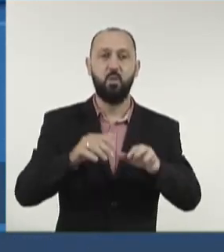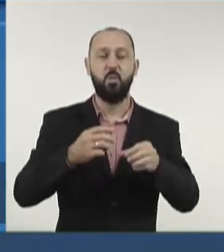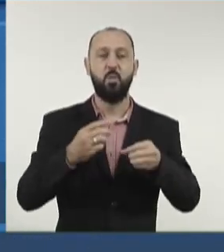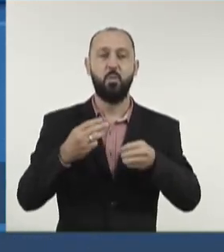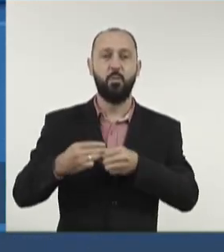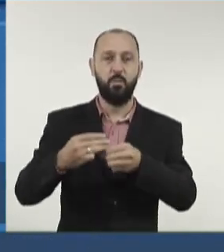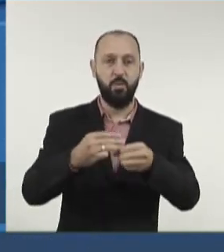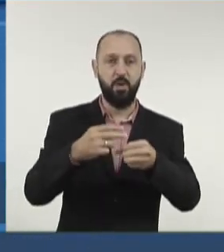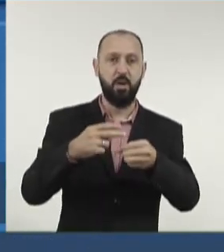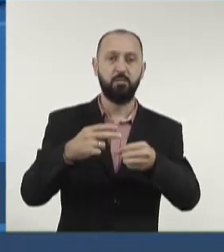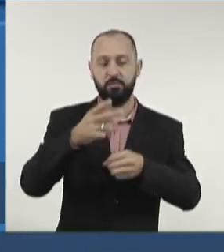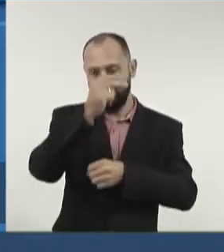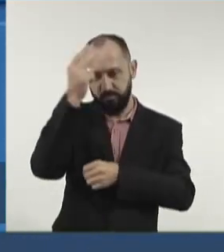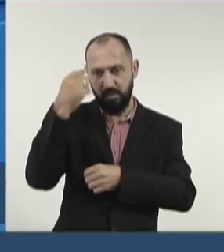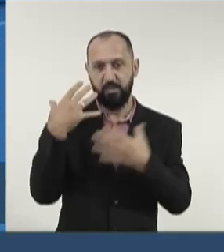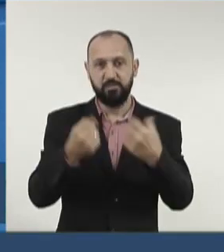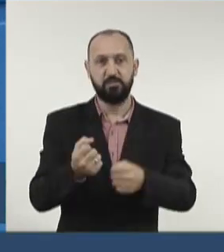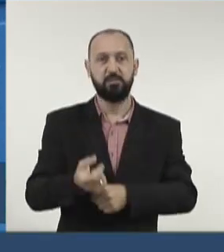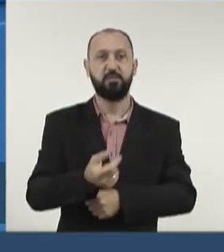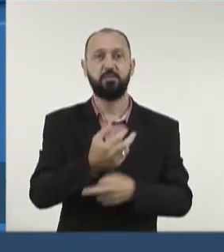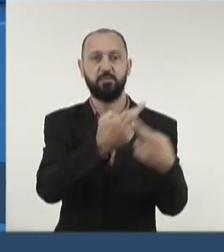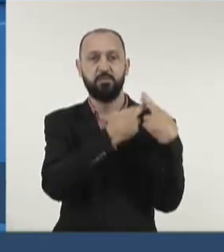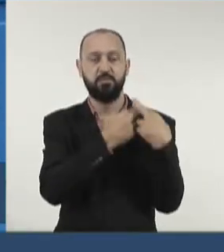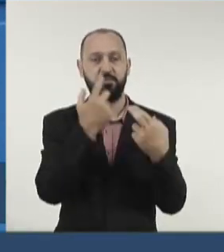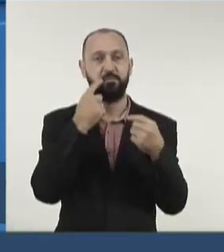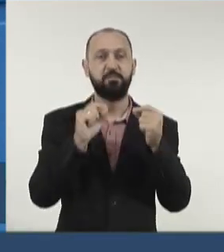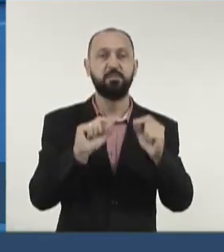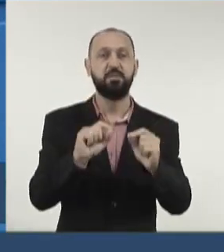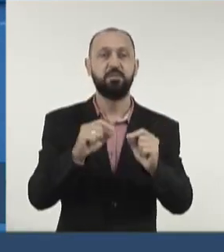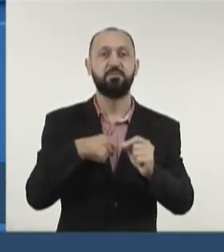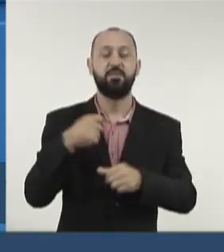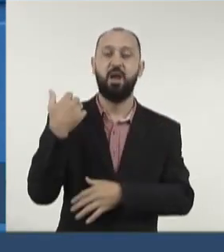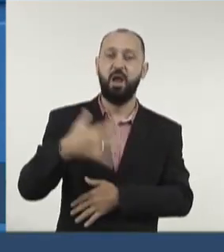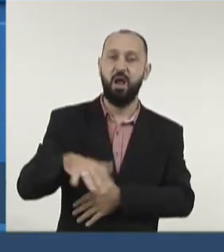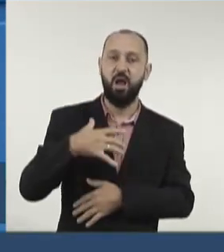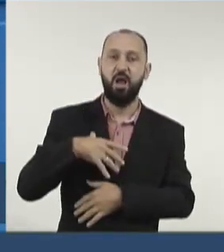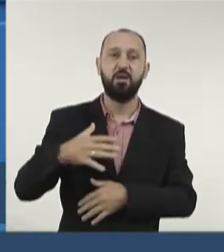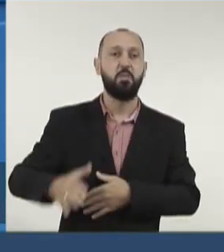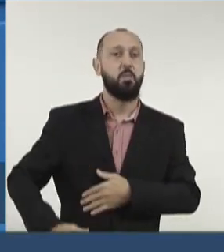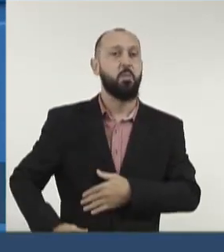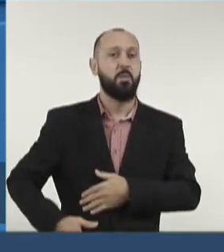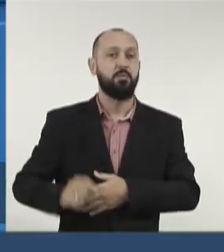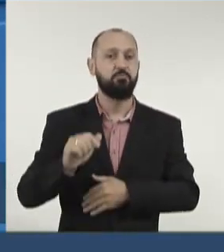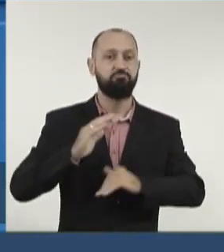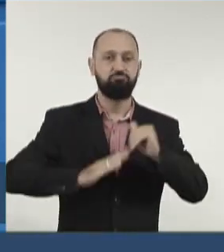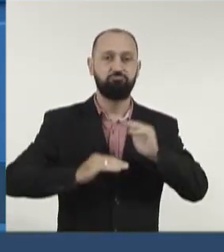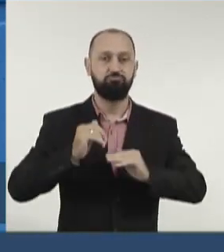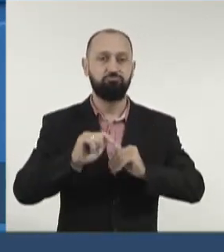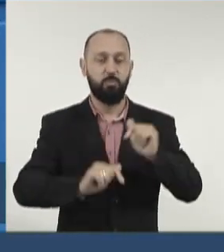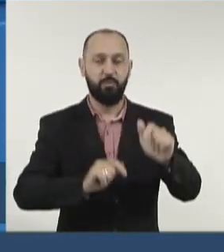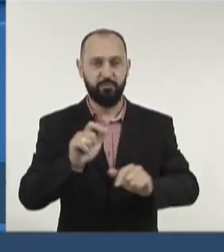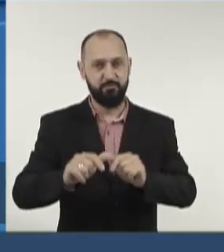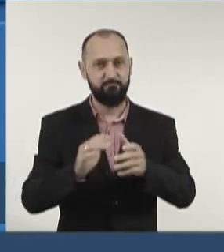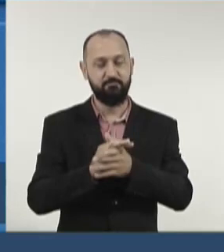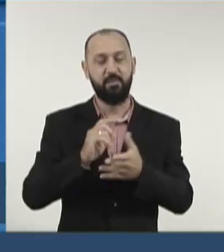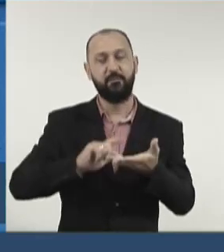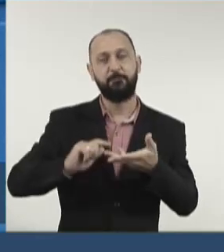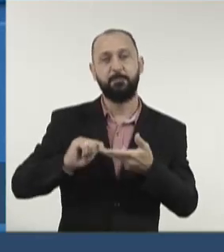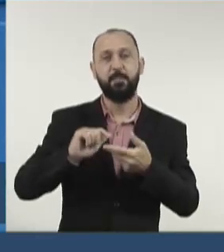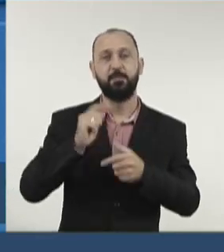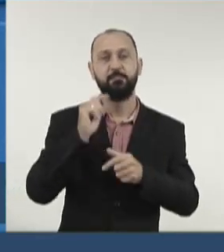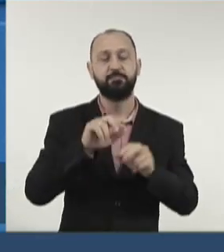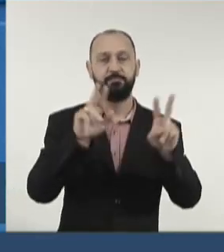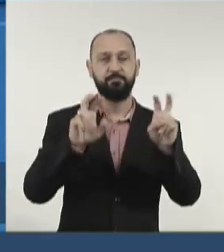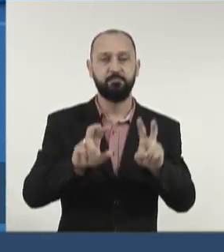municípios, o servidor e a servidora assumem toda a responsabilidade sozinha, e isso onera muito o bolso do trabalhador e da trabalhadora. Então, acho que nós temos várias